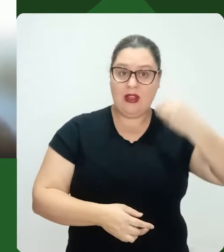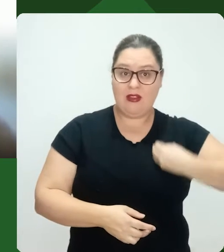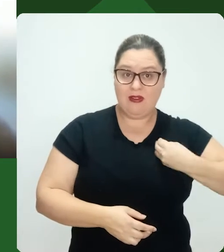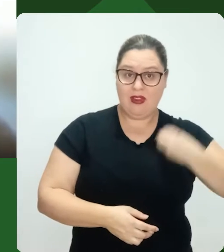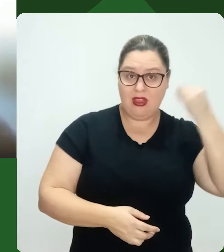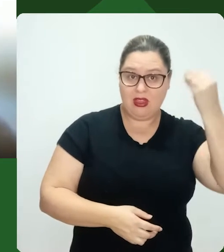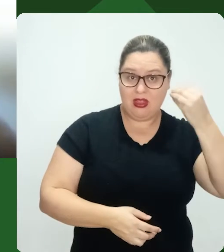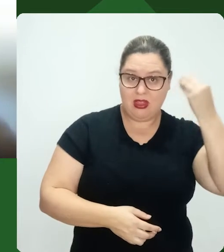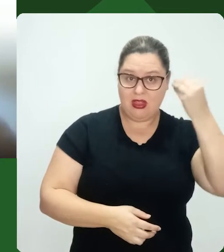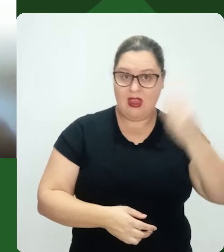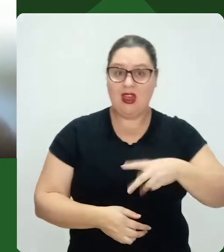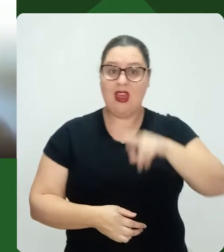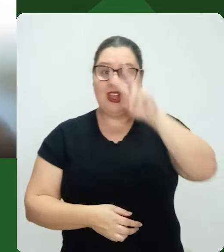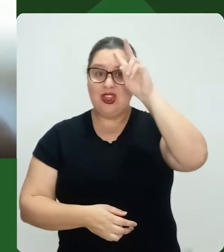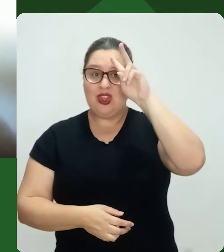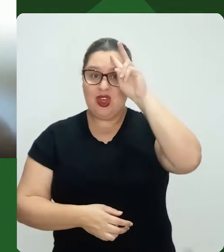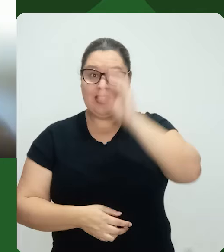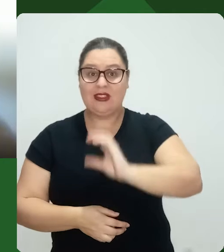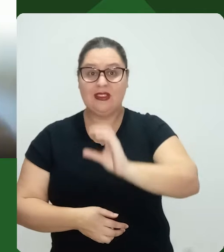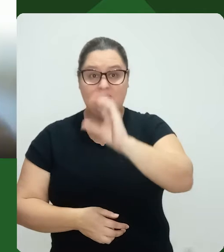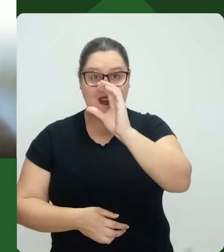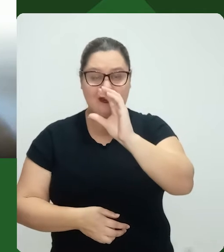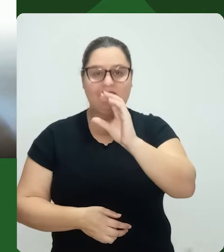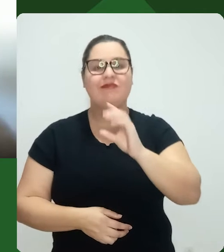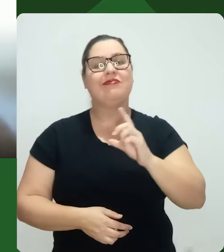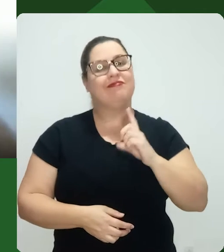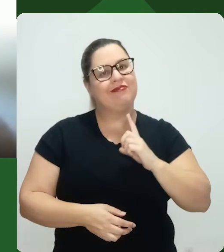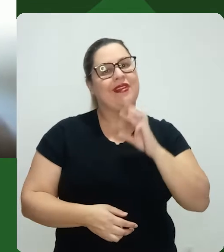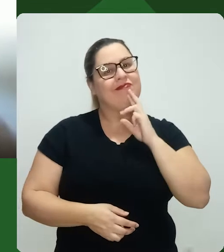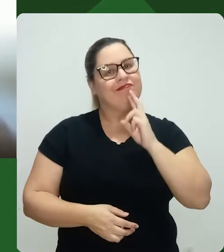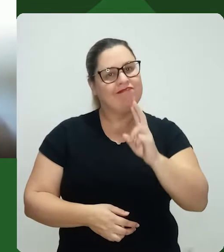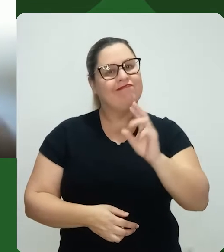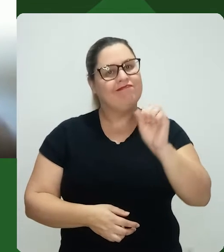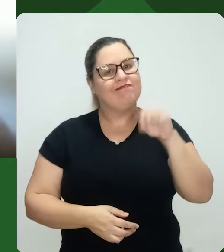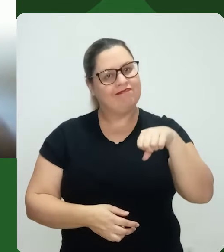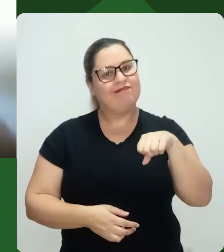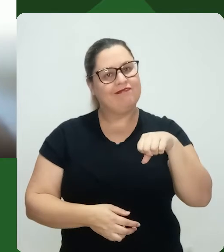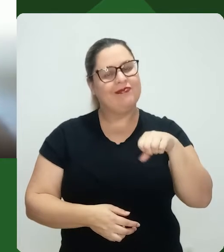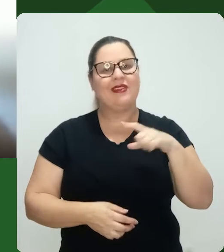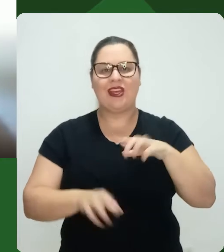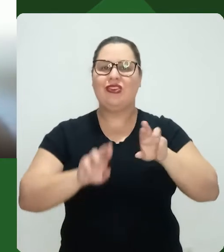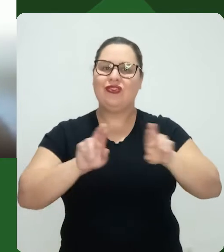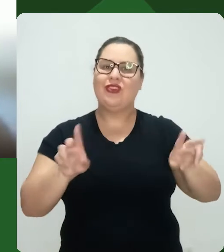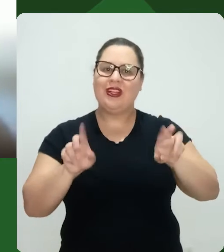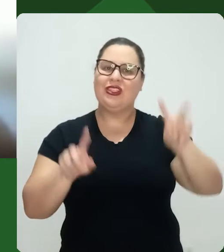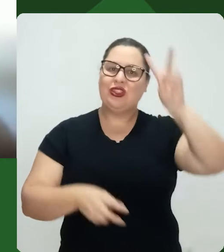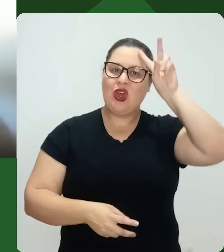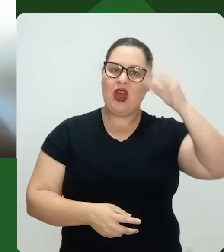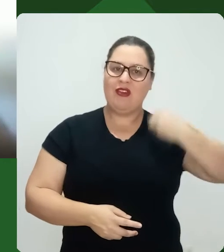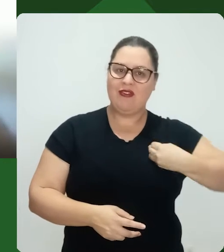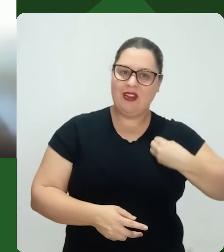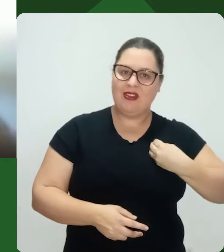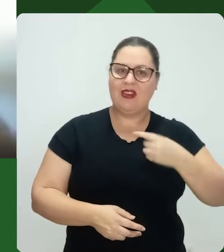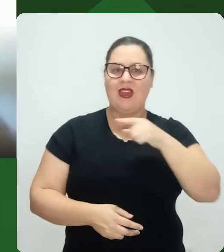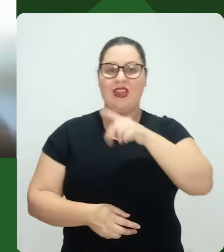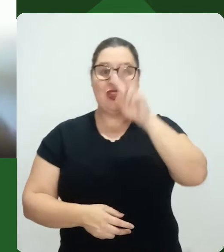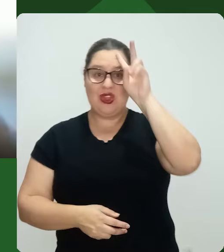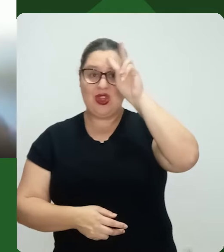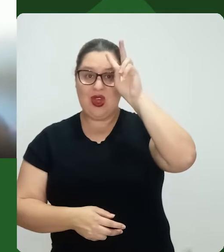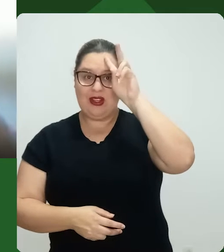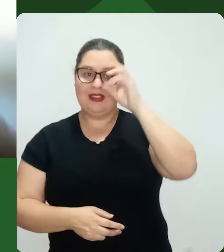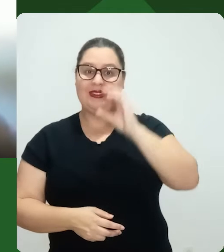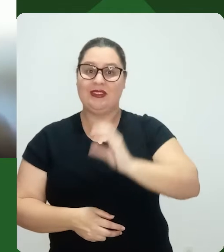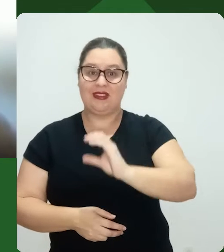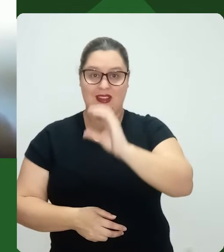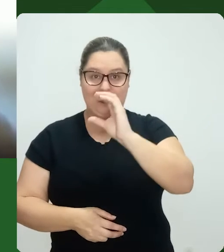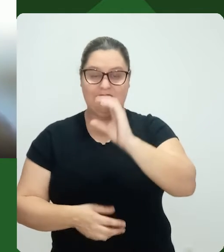fazendo uma pergunta, né, se existiria diferença entre história vivida e história e ciência. E daí ele já responde, né, sim, que tem diferença